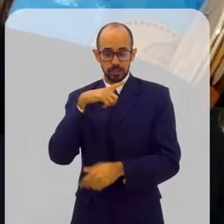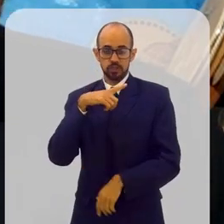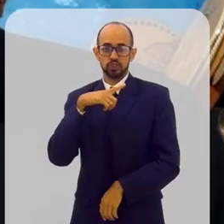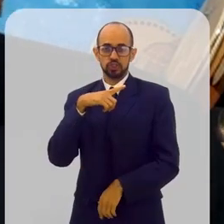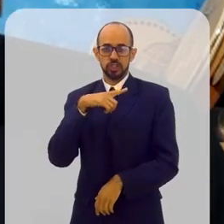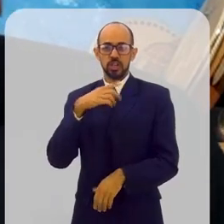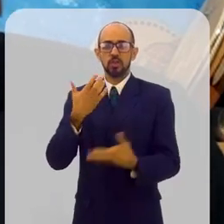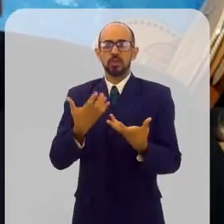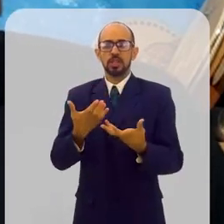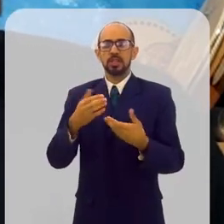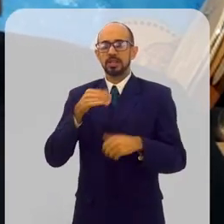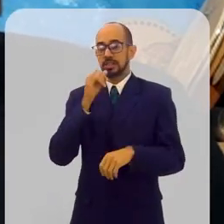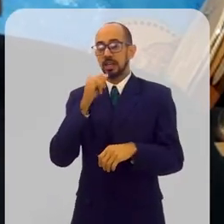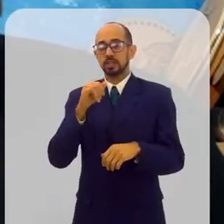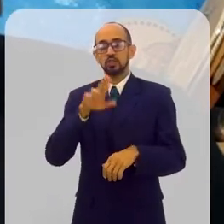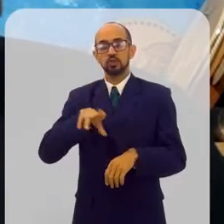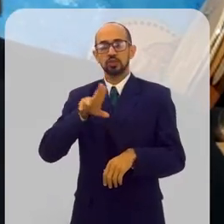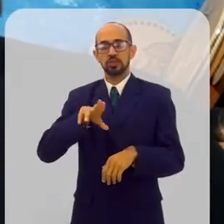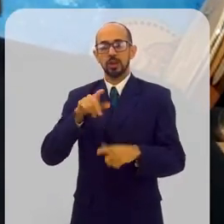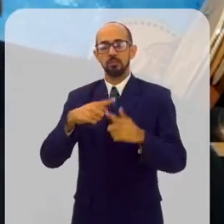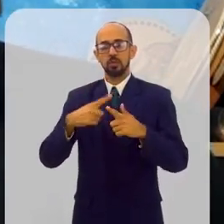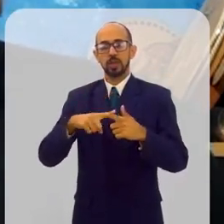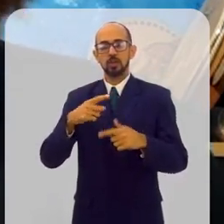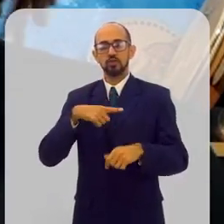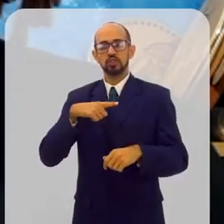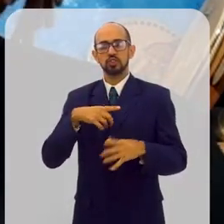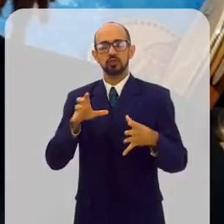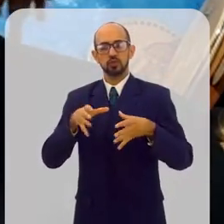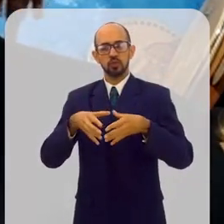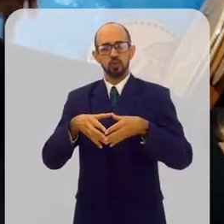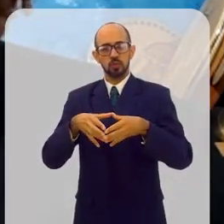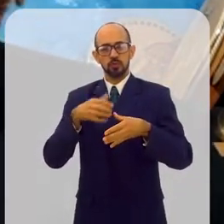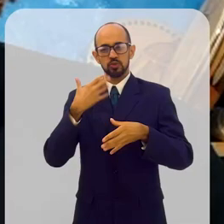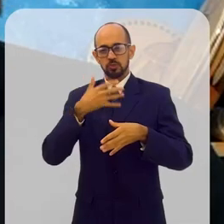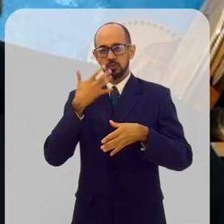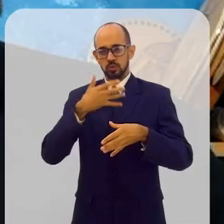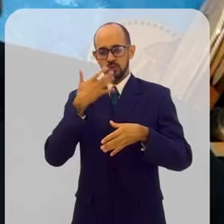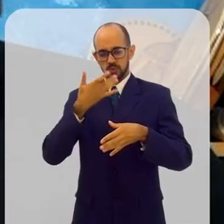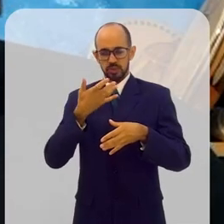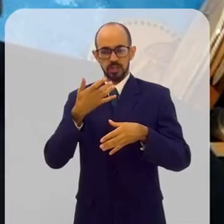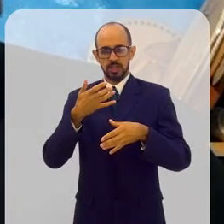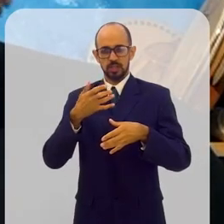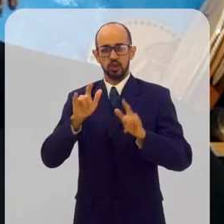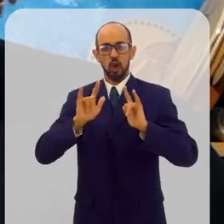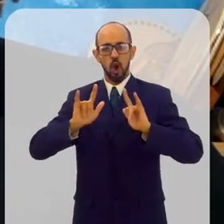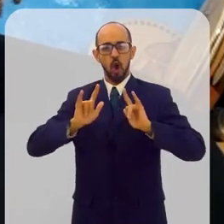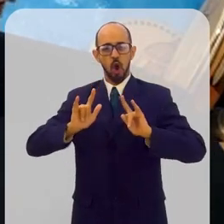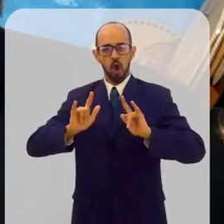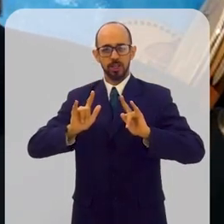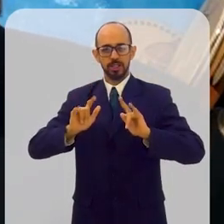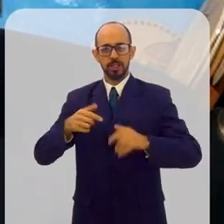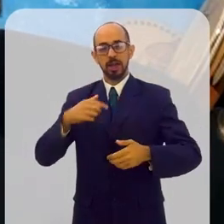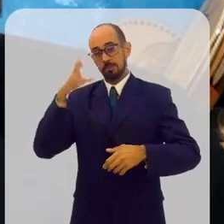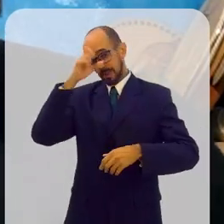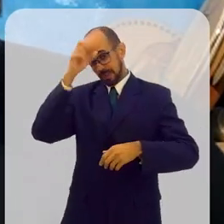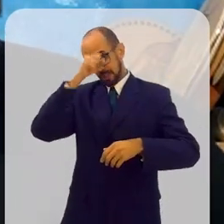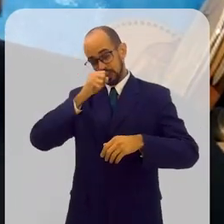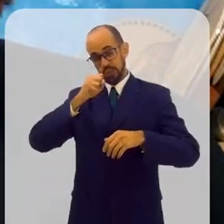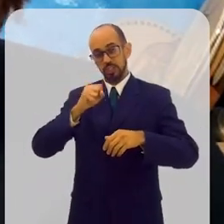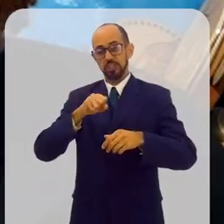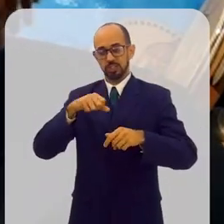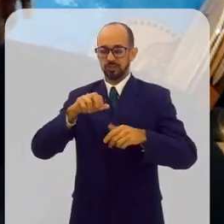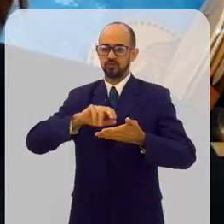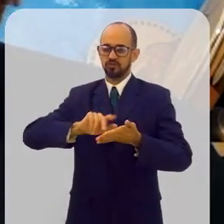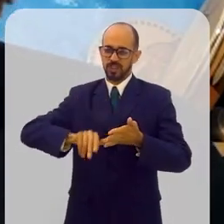estava interessado, eu queria gastar essa energia, né? Porque eu já tive bandinha de punk rock, enfim, aprendi a